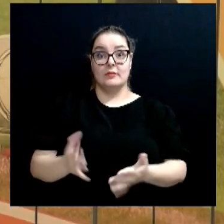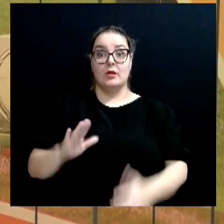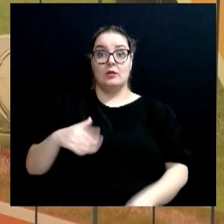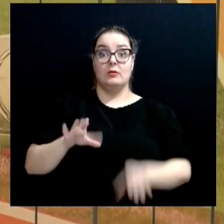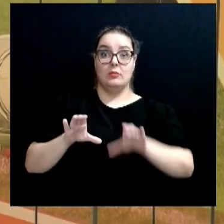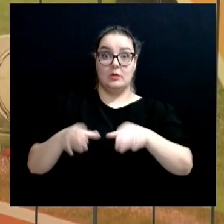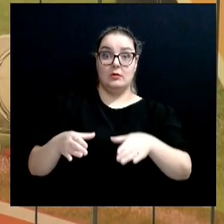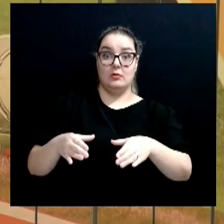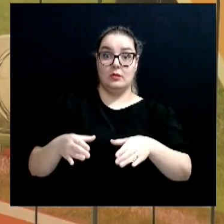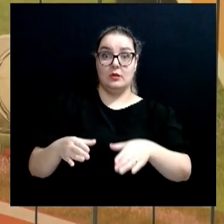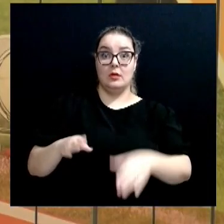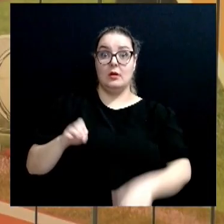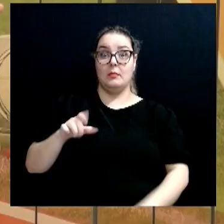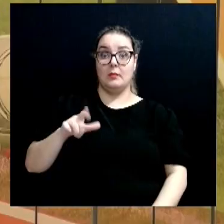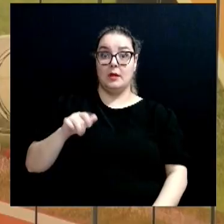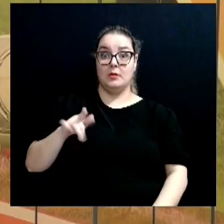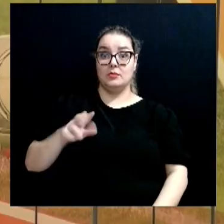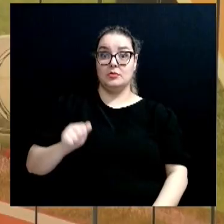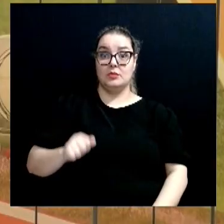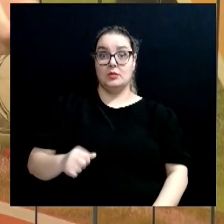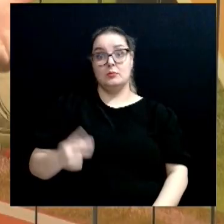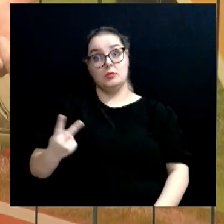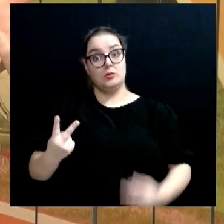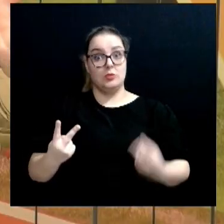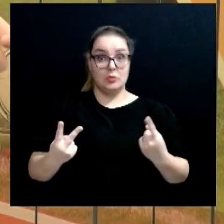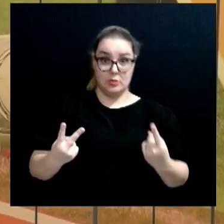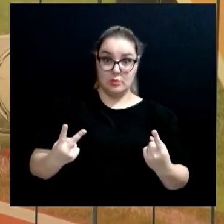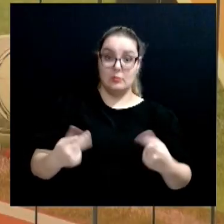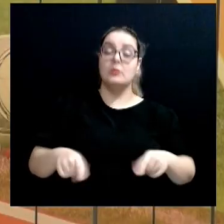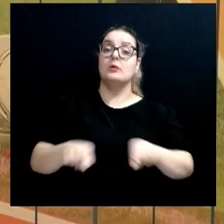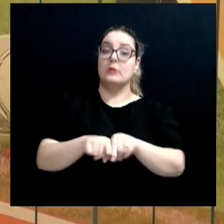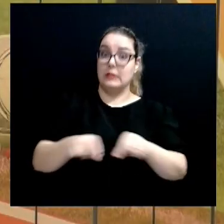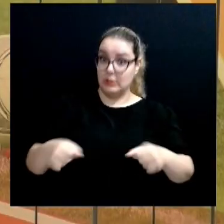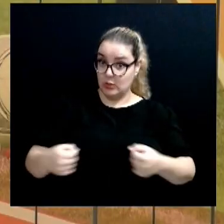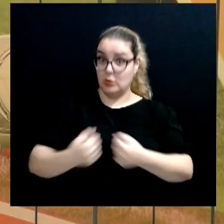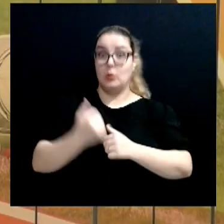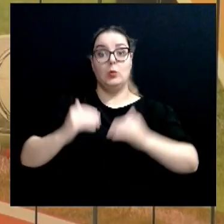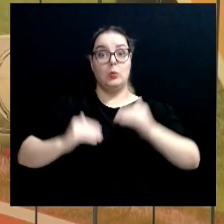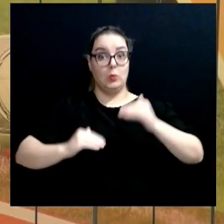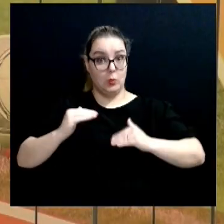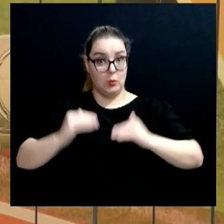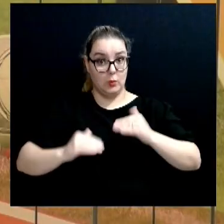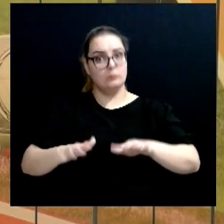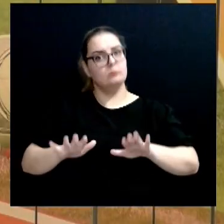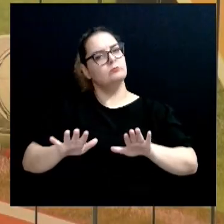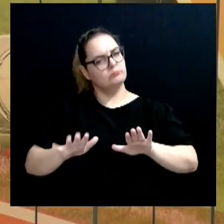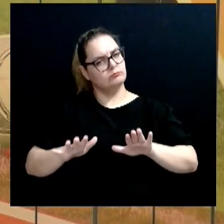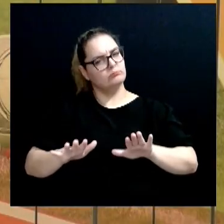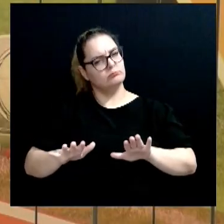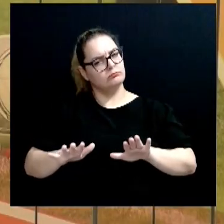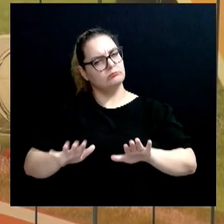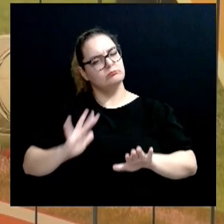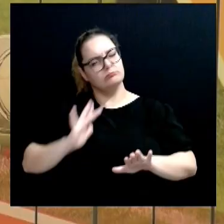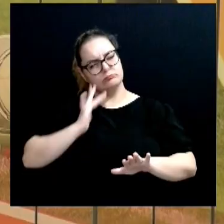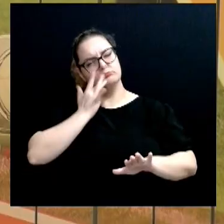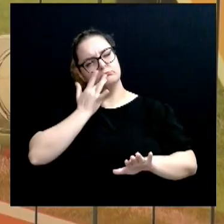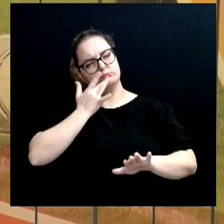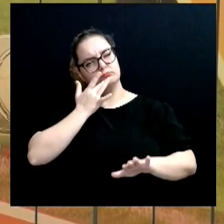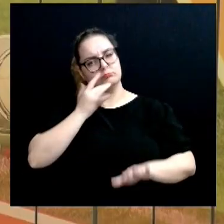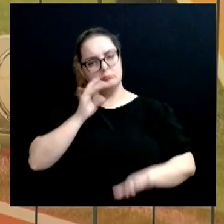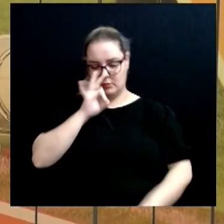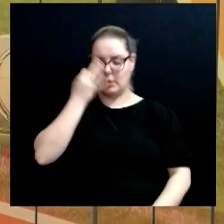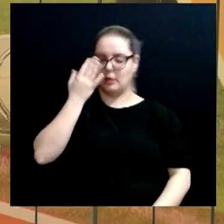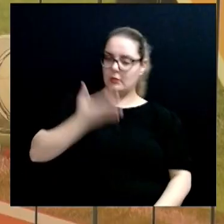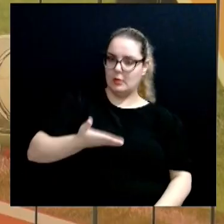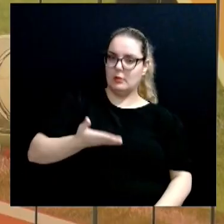Bélgica por 2-1. Então também é um confronto equilibrado, mas com um leve favoritismo aí para a França, pela